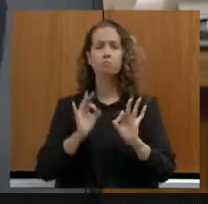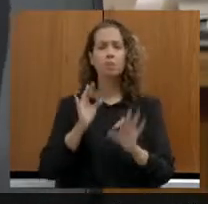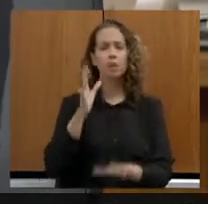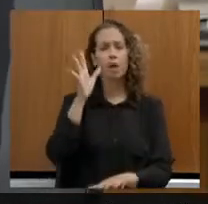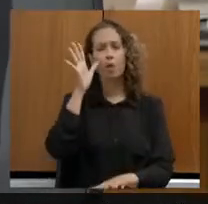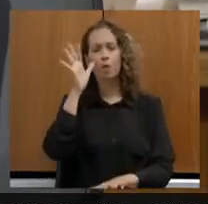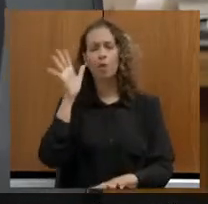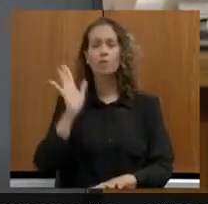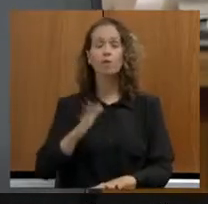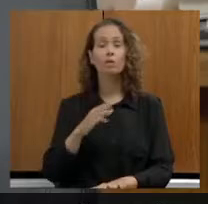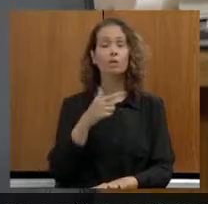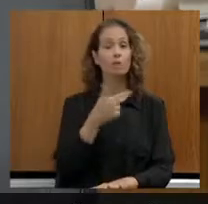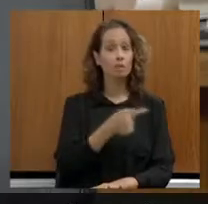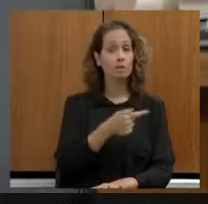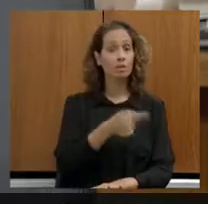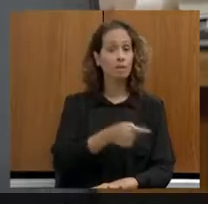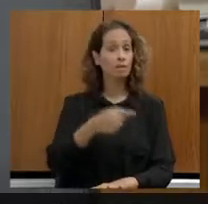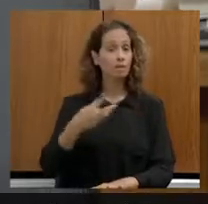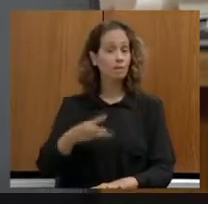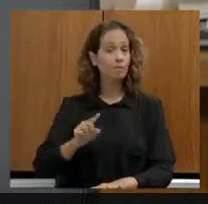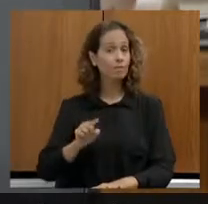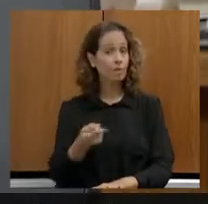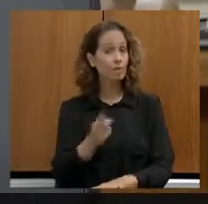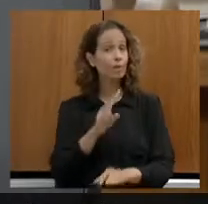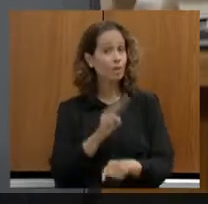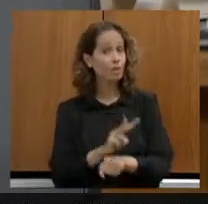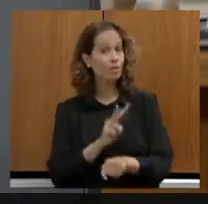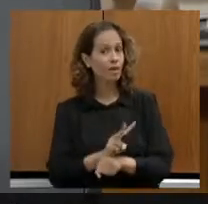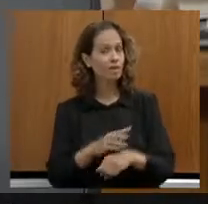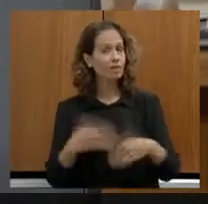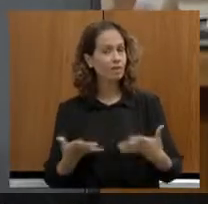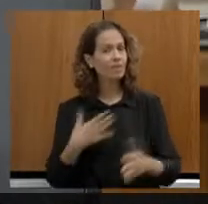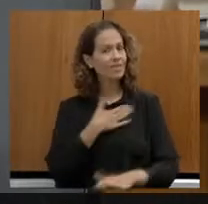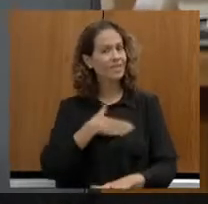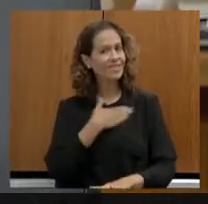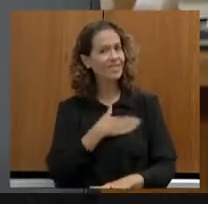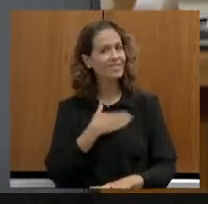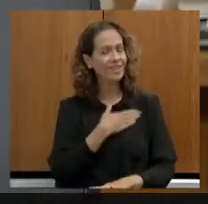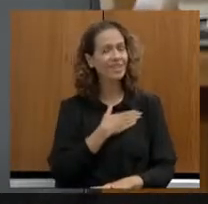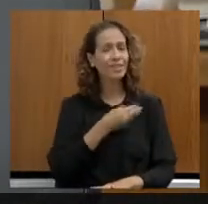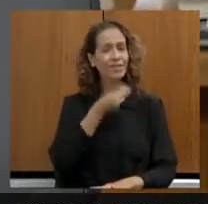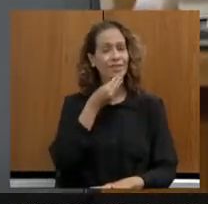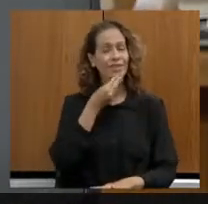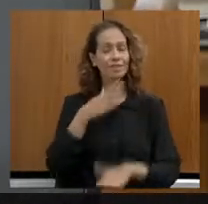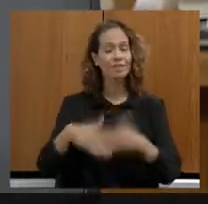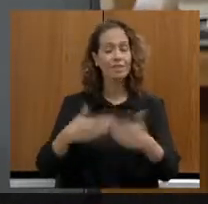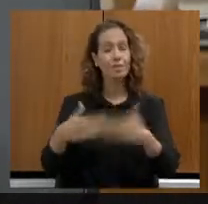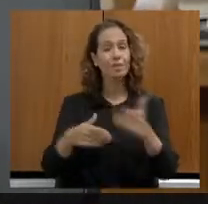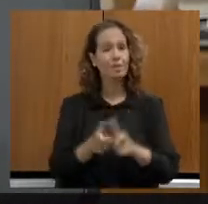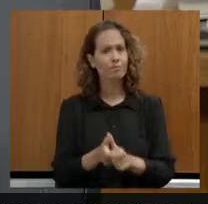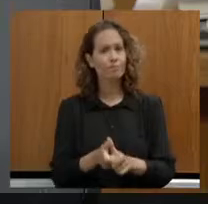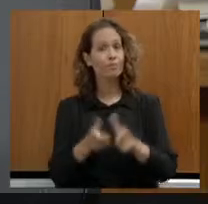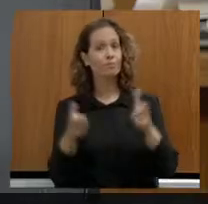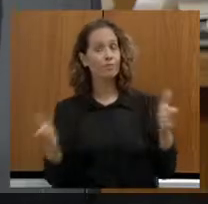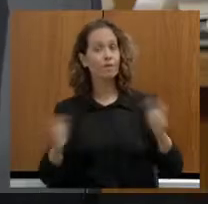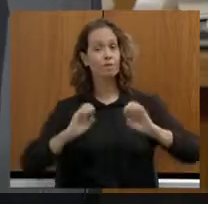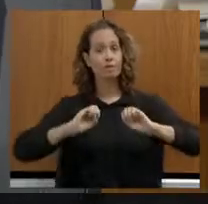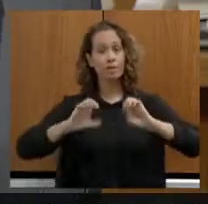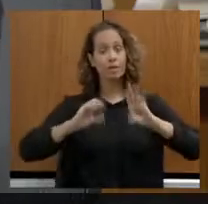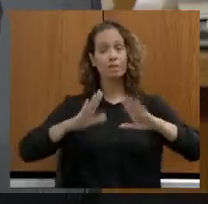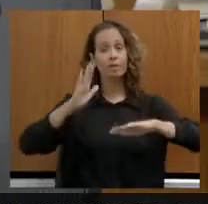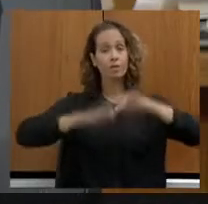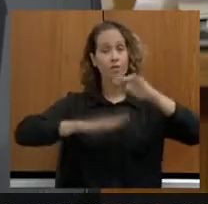73 mil vagas então fico muito satisfeita de de dizer que o desejo por esse processo de expansão da educação